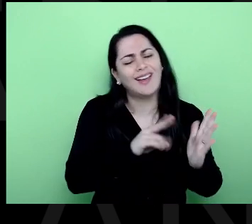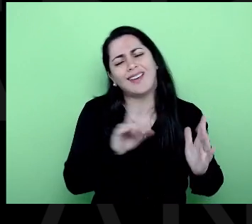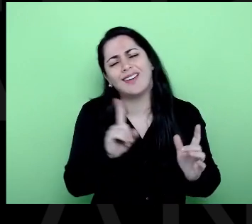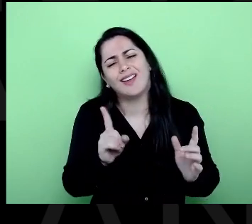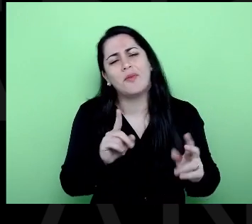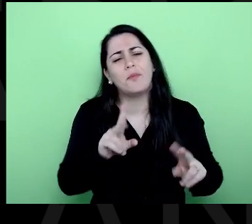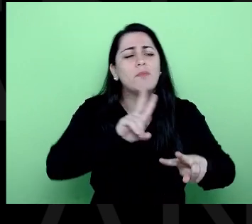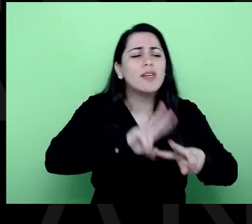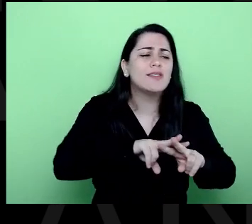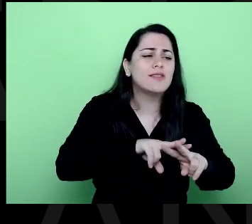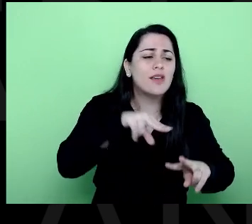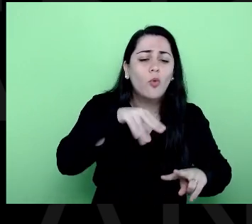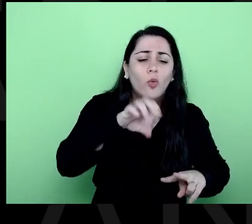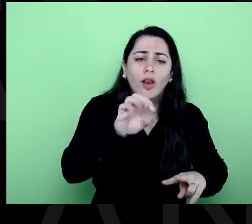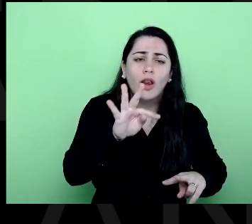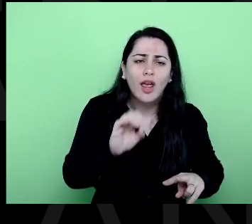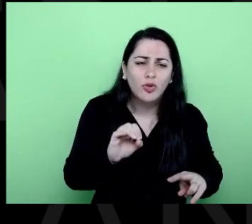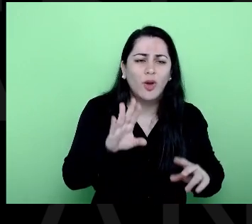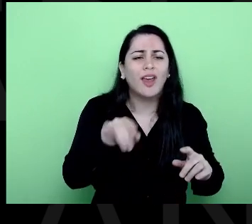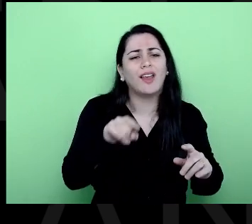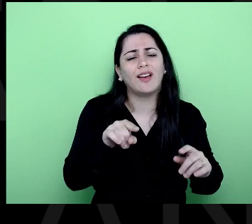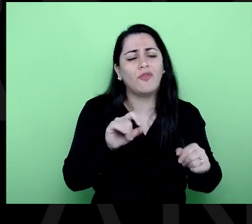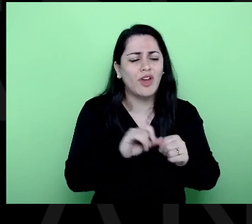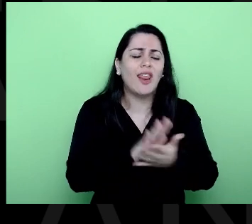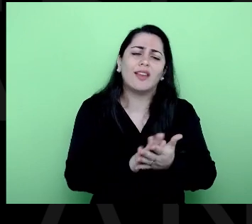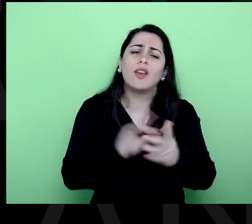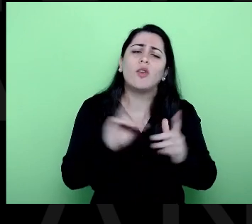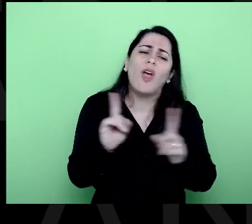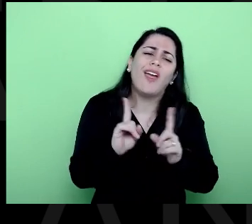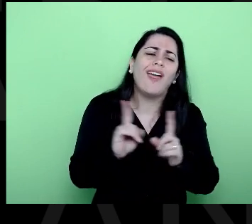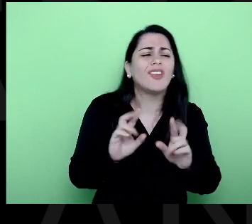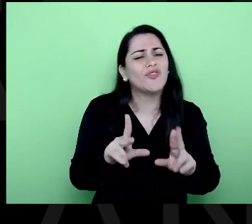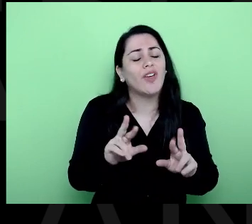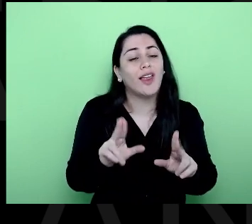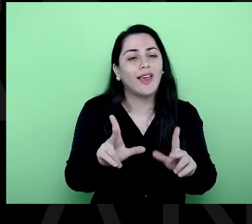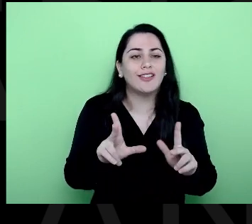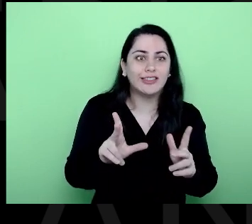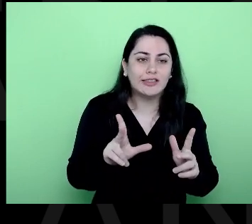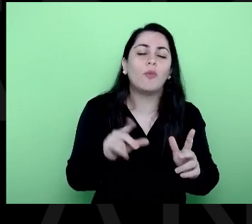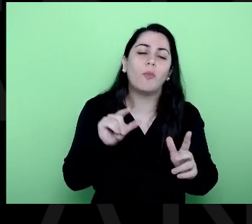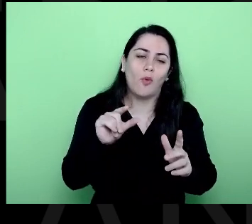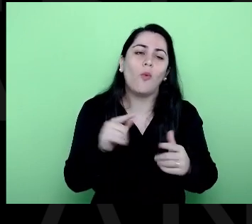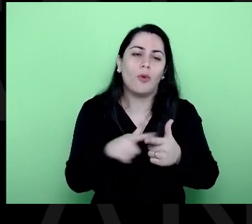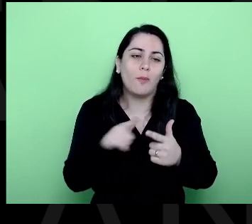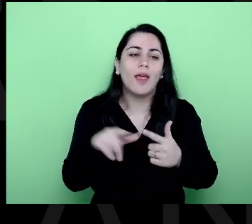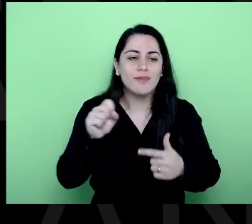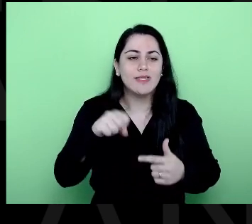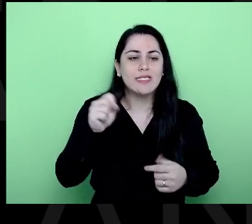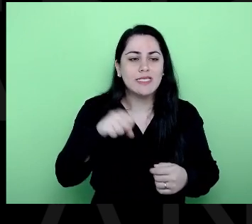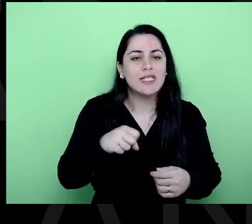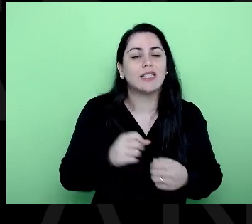do Neto não é que ele não fez nada, ele ficou. Entendeu? Eu tive problemas assim.